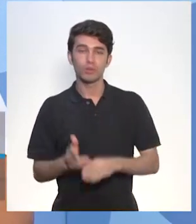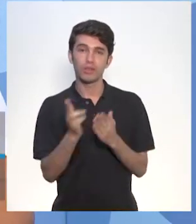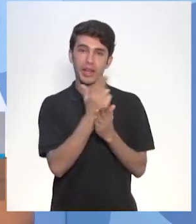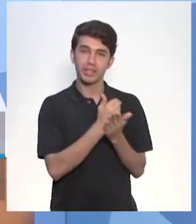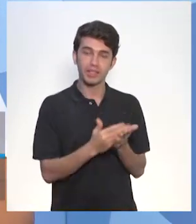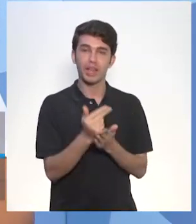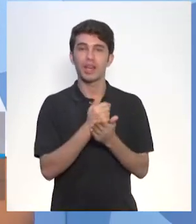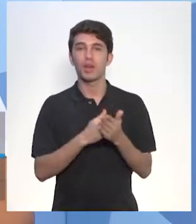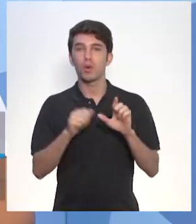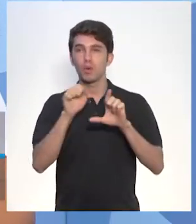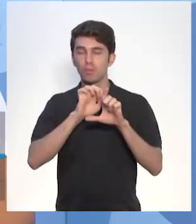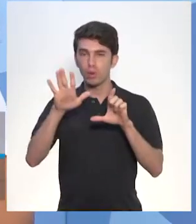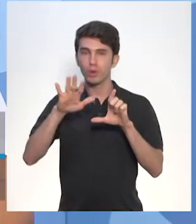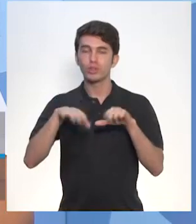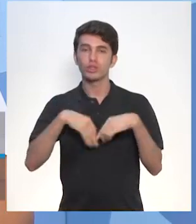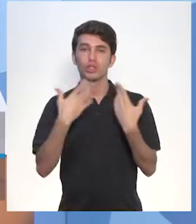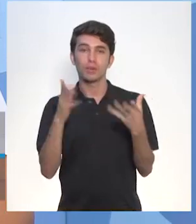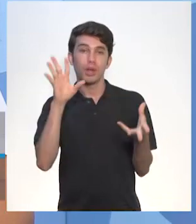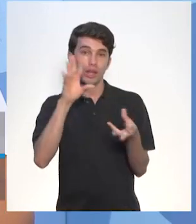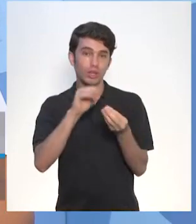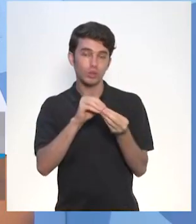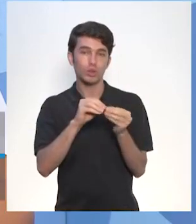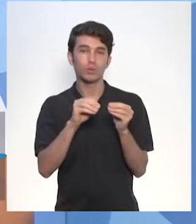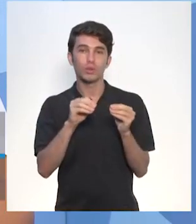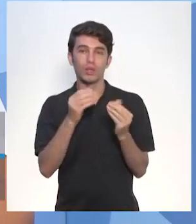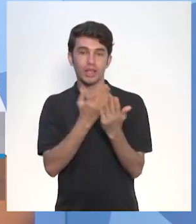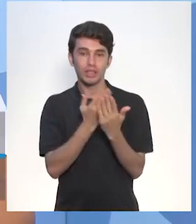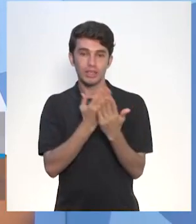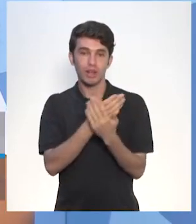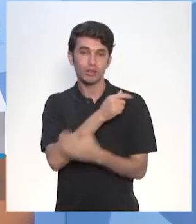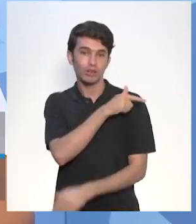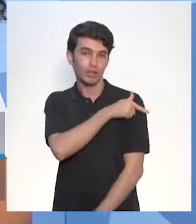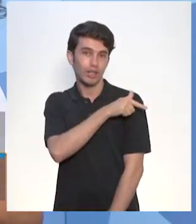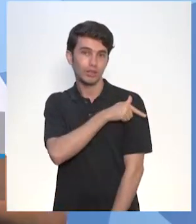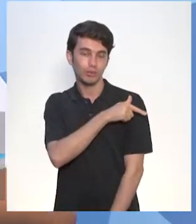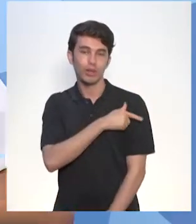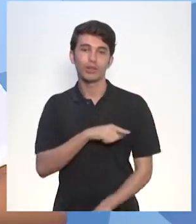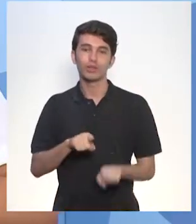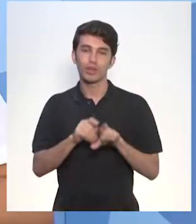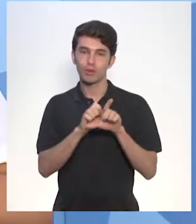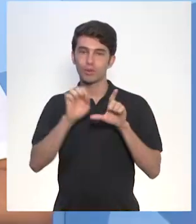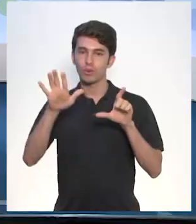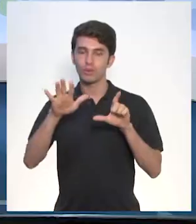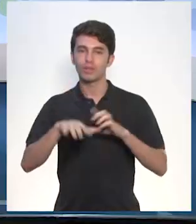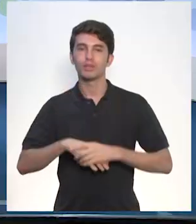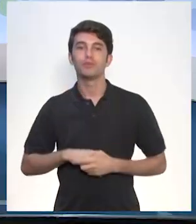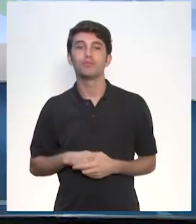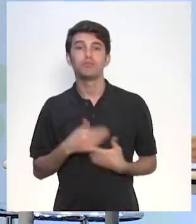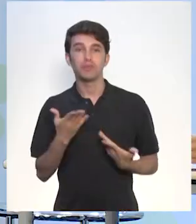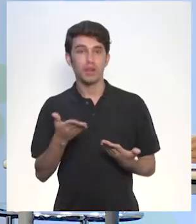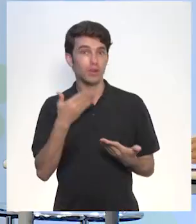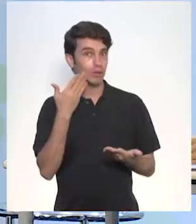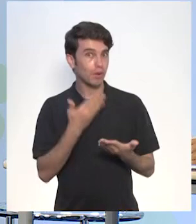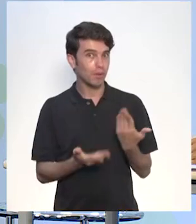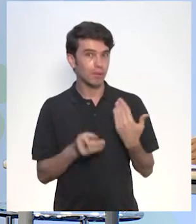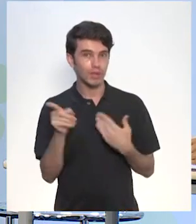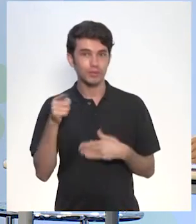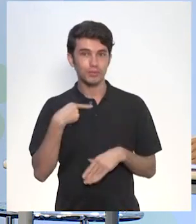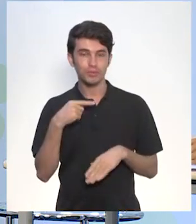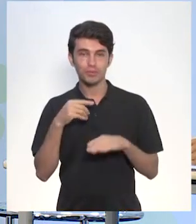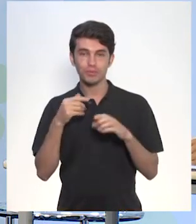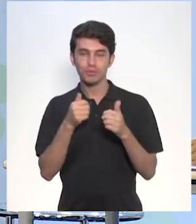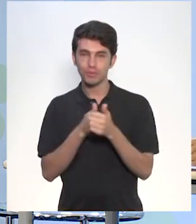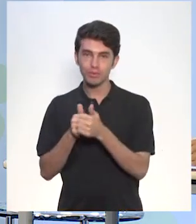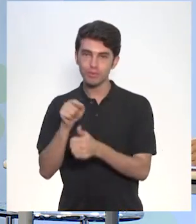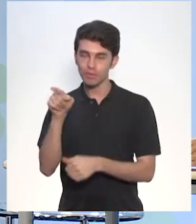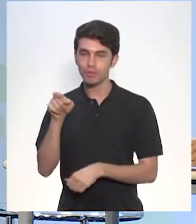lettering também e posto resumos das aulas do sétimo ano. Então, muito bem, então não deixem de seguir a Duda. Então,